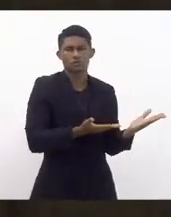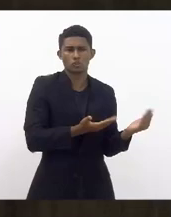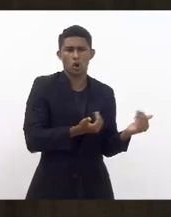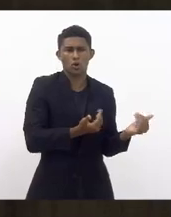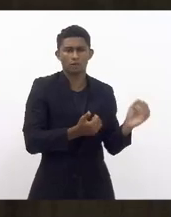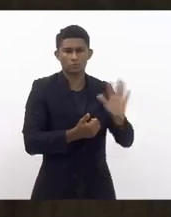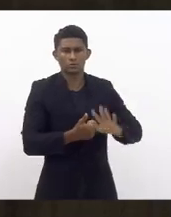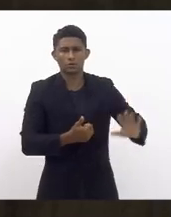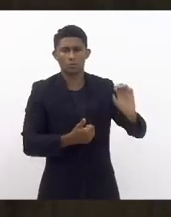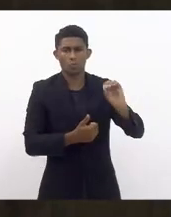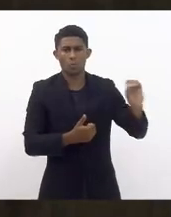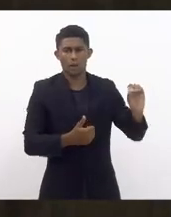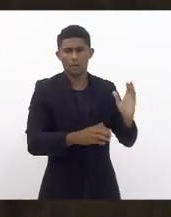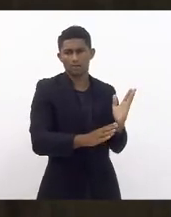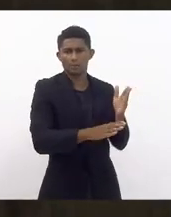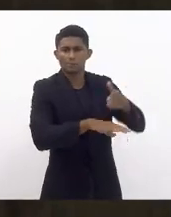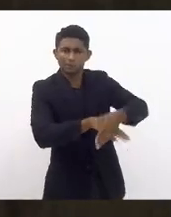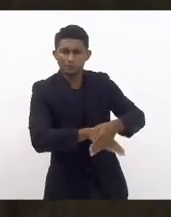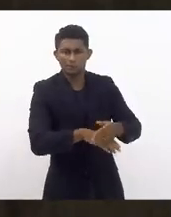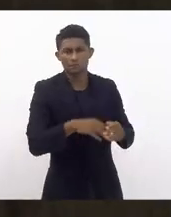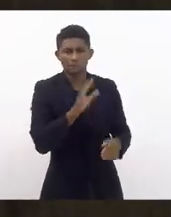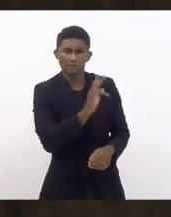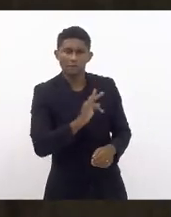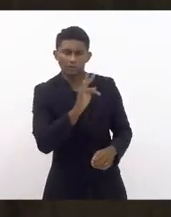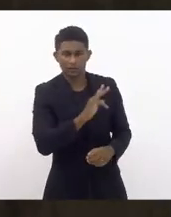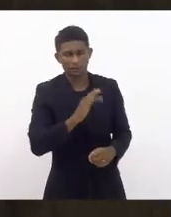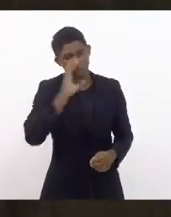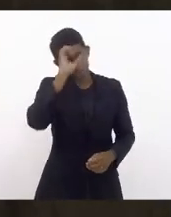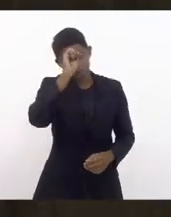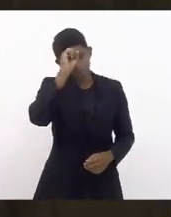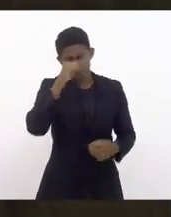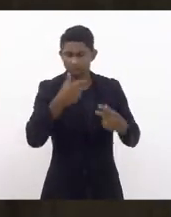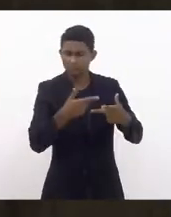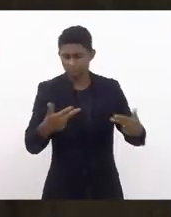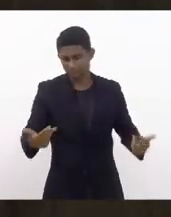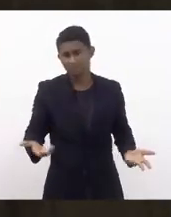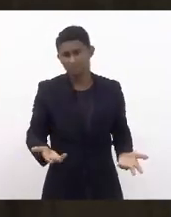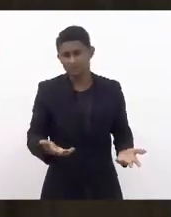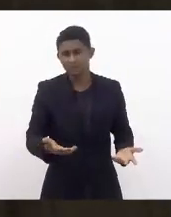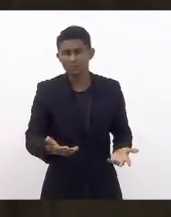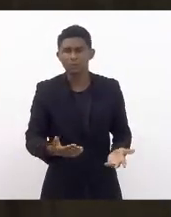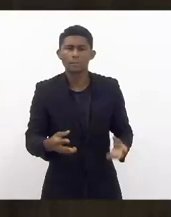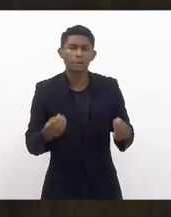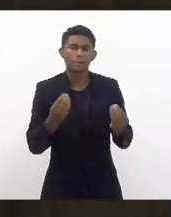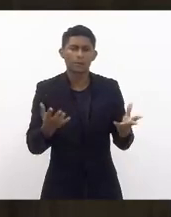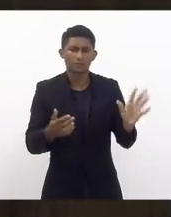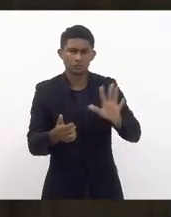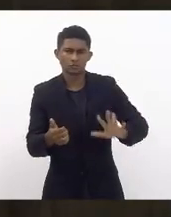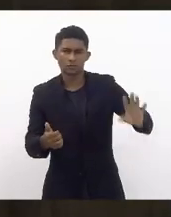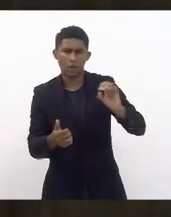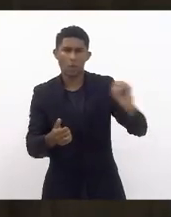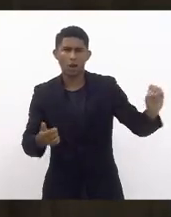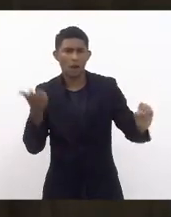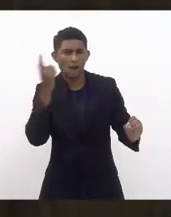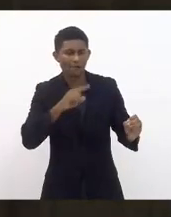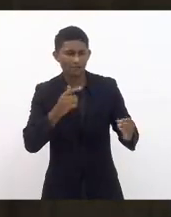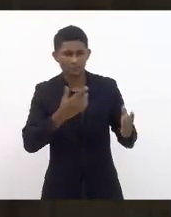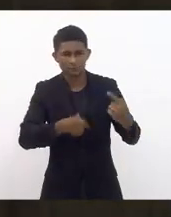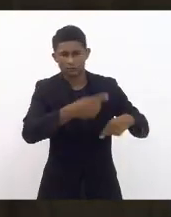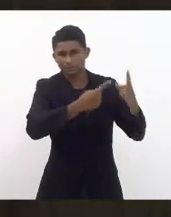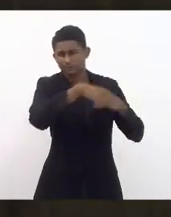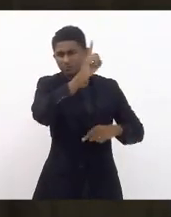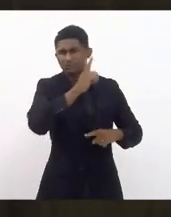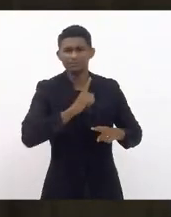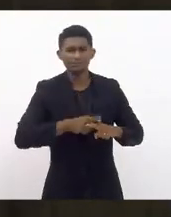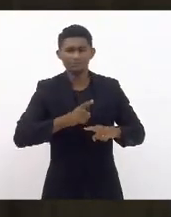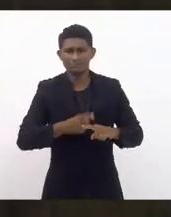uma faculdade para ter um futuro melhor, um horizonte melhor, para que a Zona Oeste possa se erguer, porque não é justo